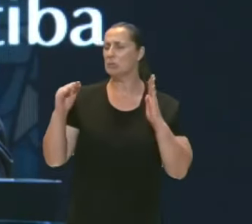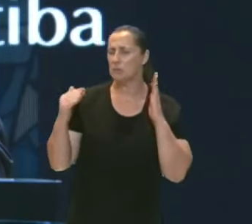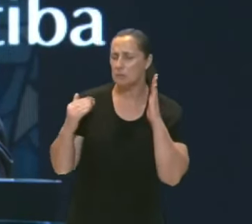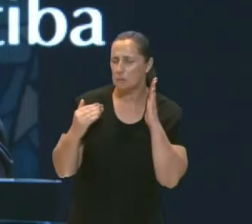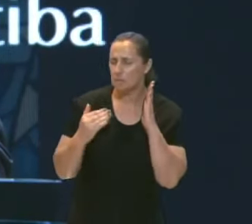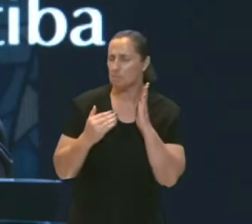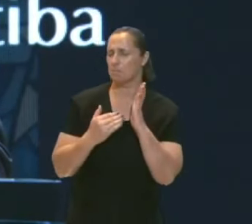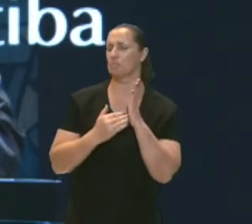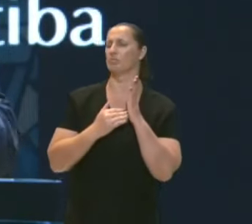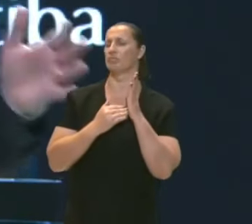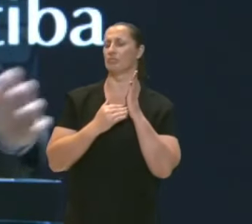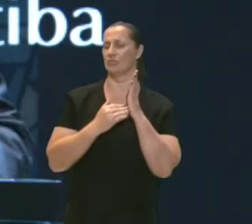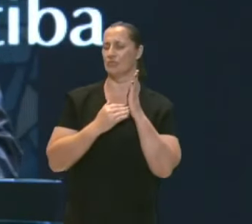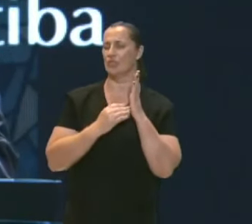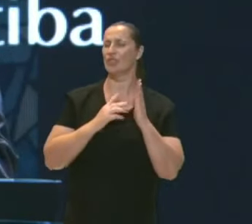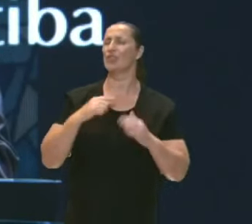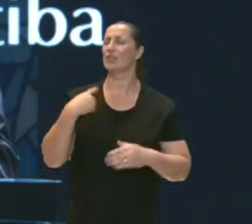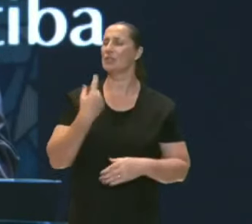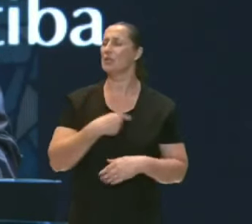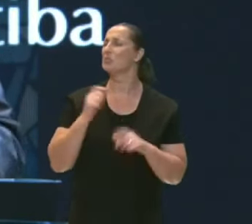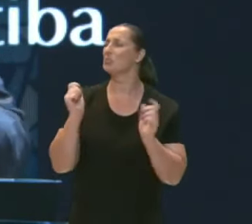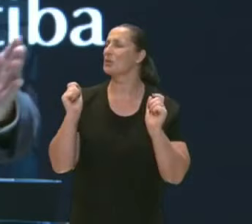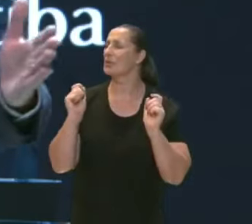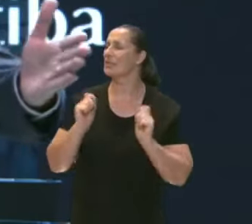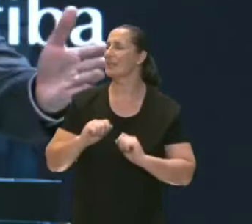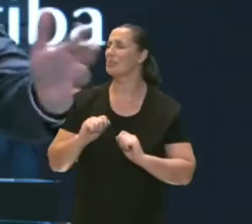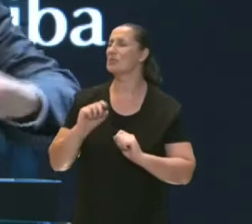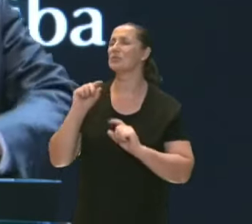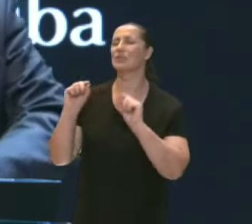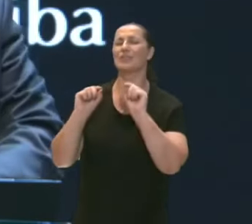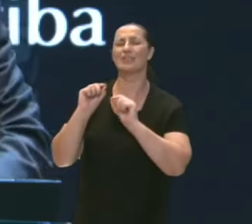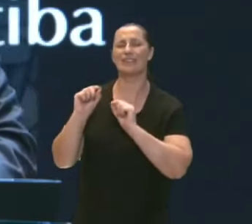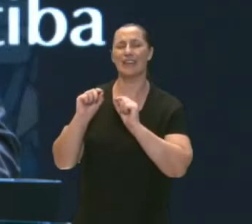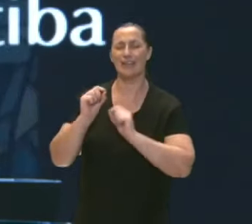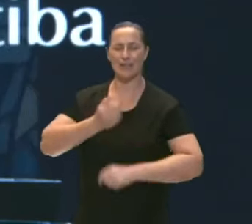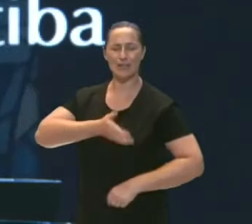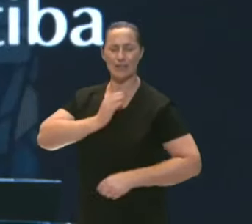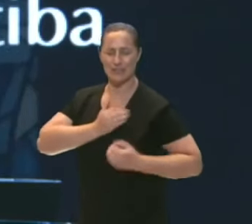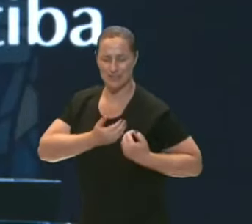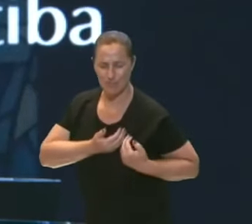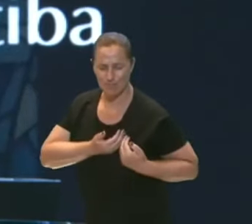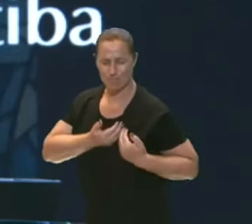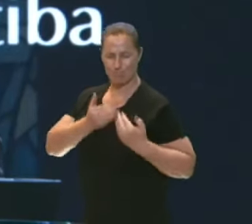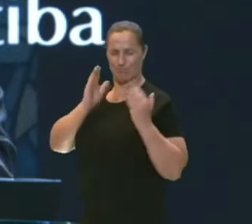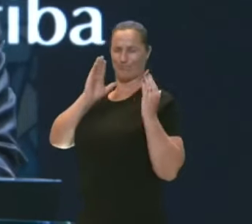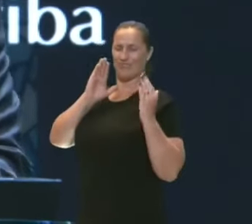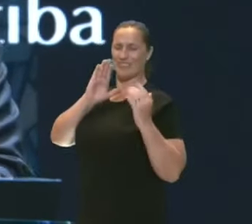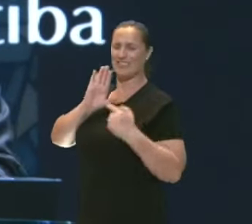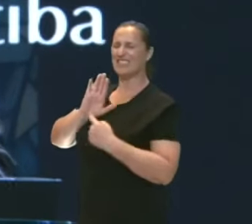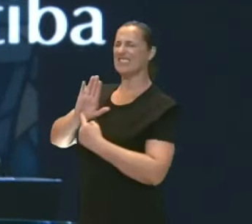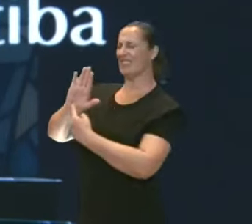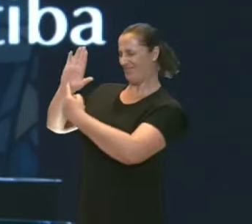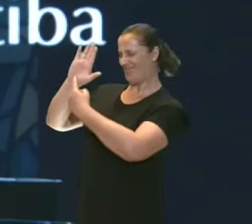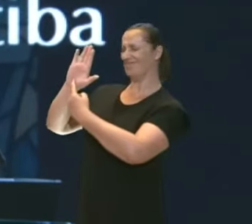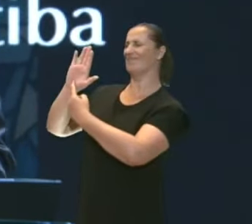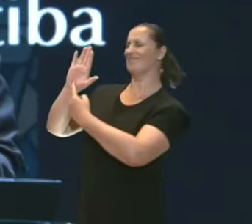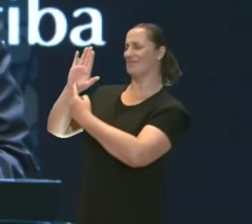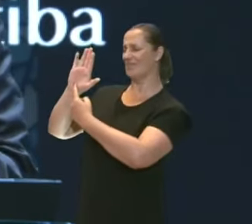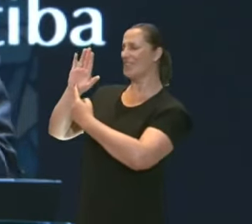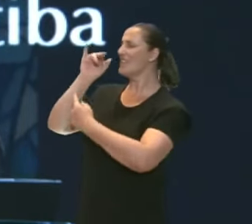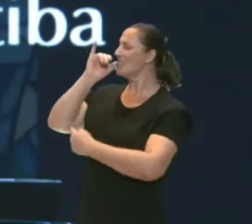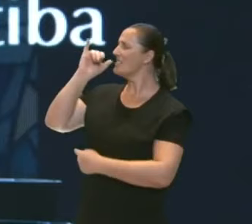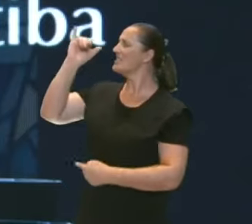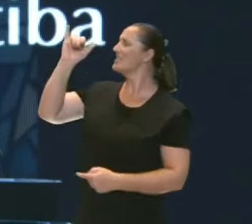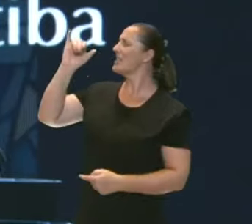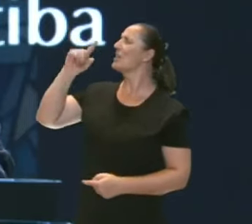isso, o que podemos fazer é derramar o nosso coração na tua presença, dizer que